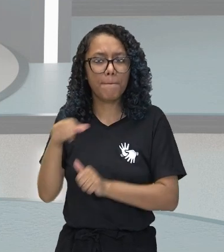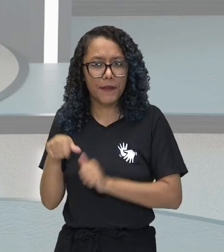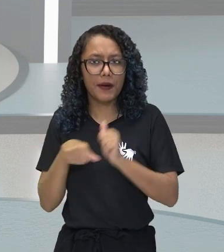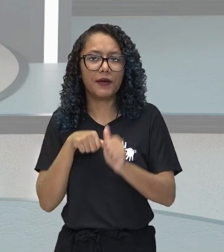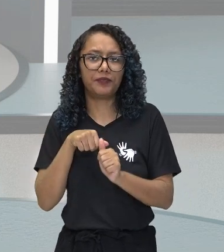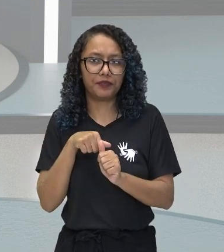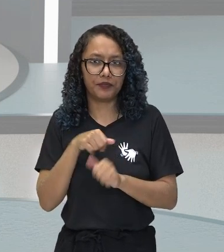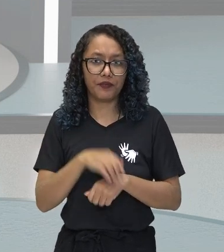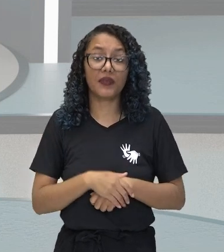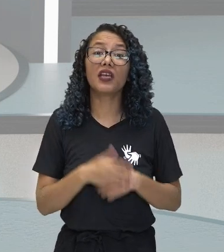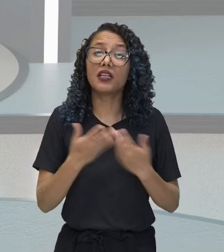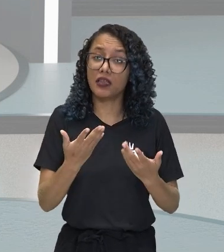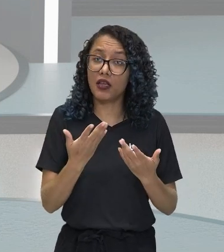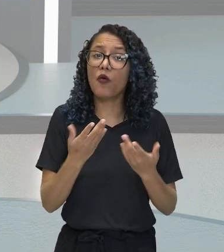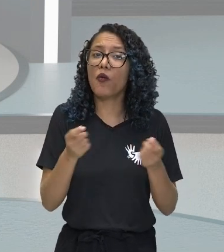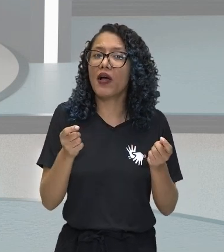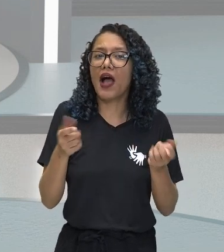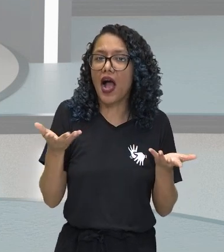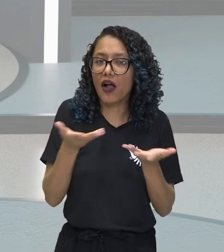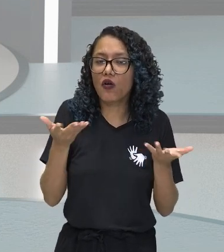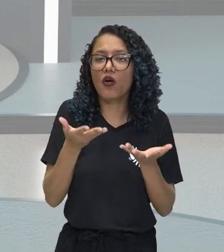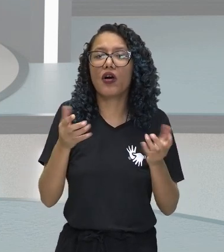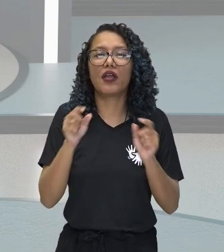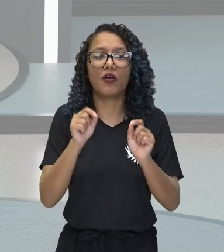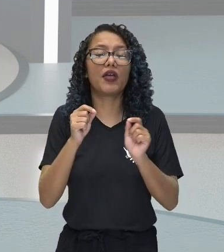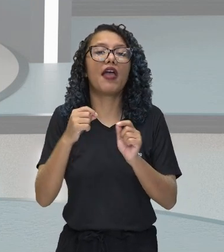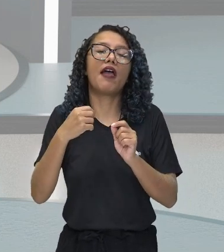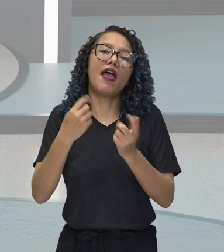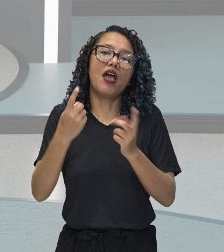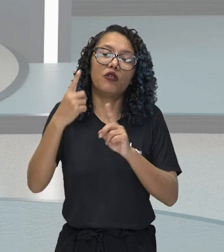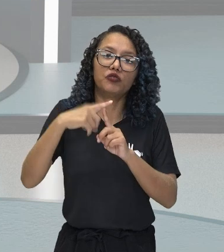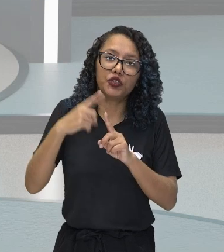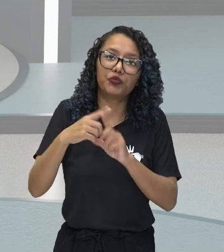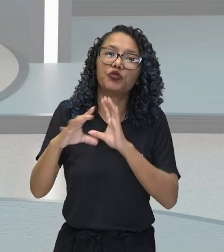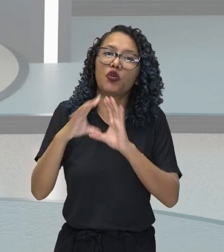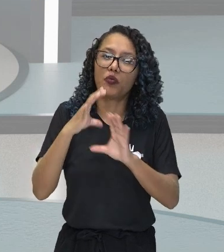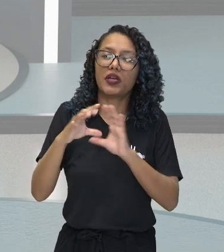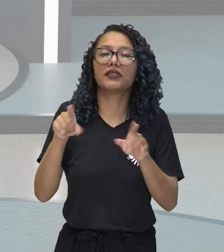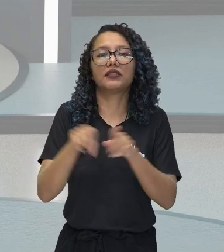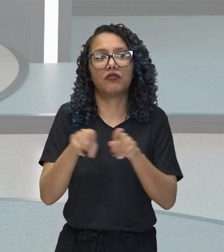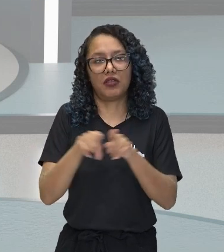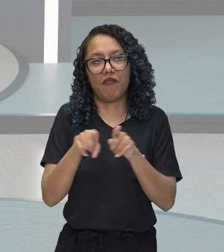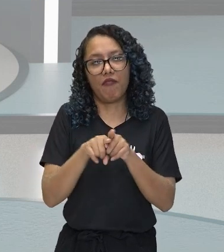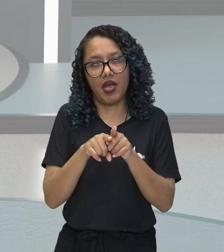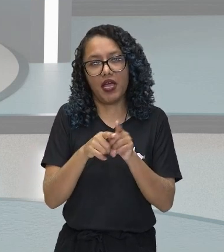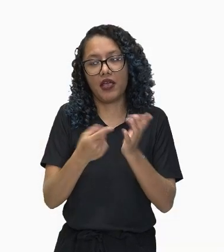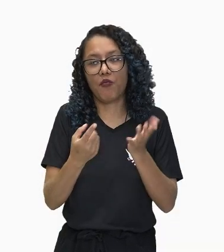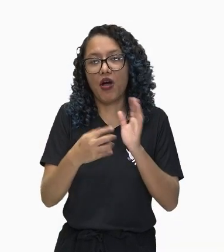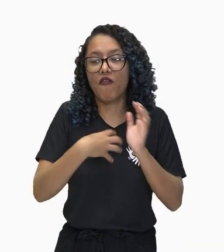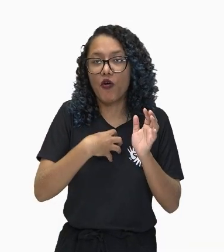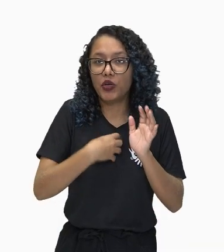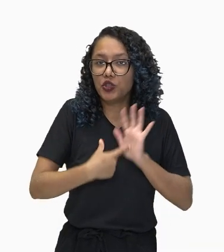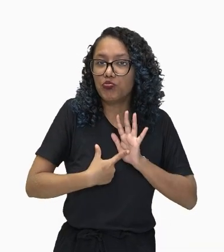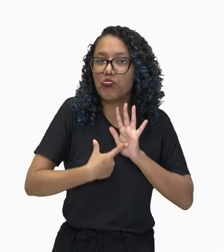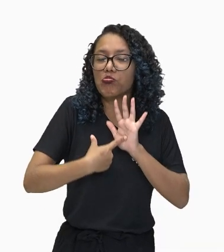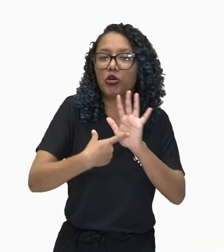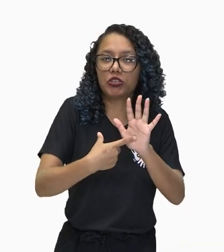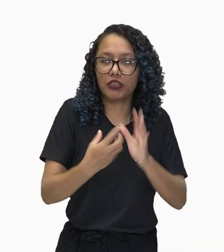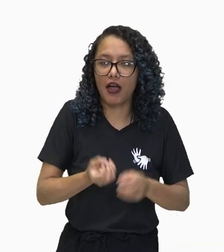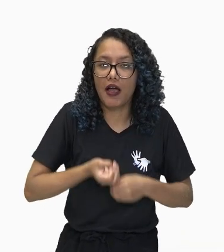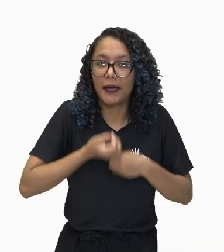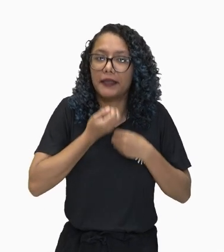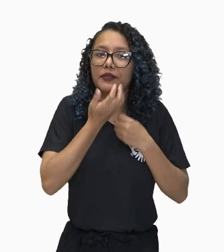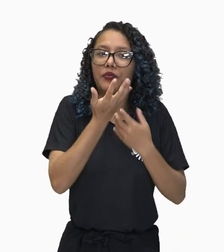de comunicação, uma forma de expressão da nossa cultura. Então, olha só, as festas e a renovação